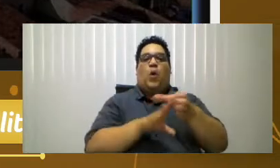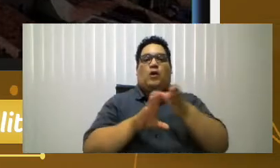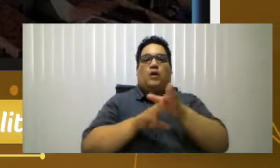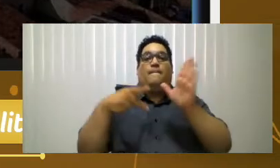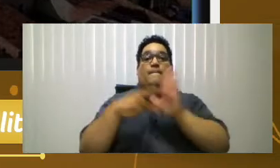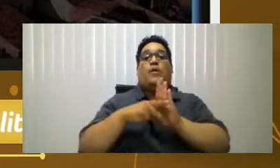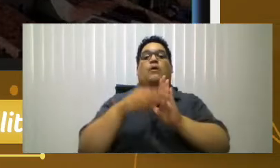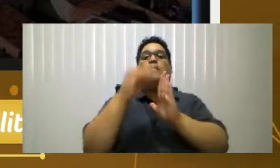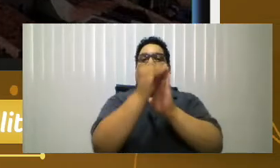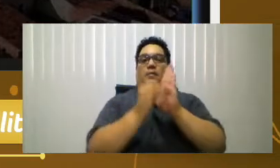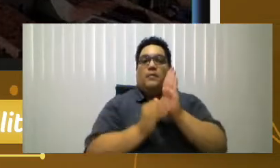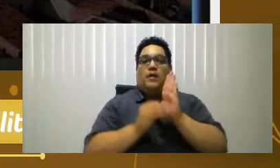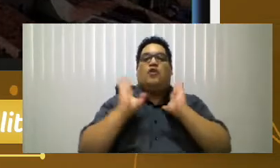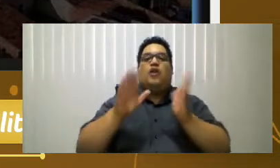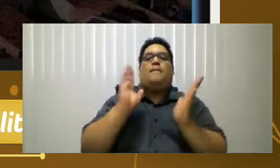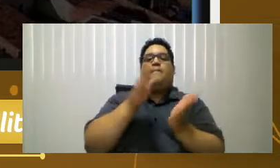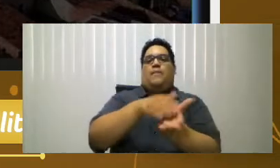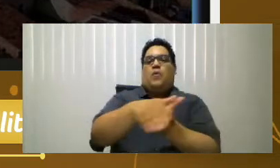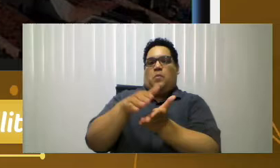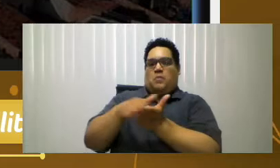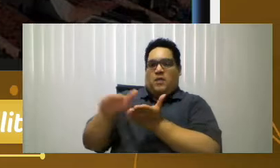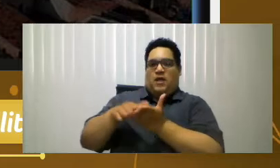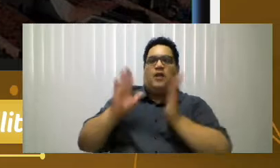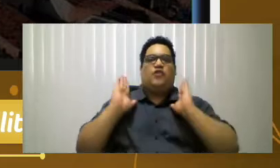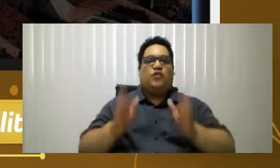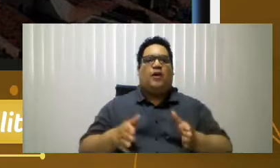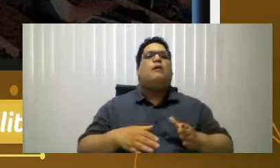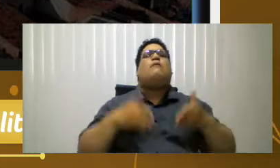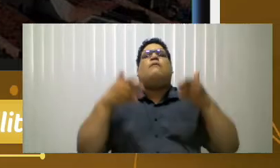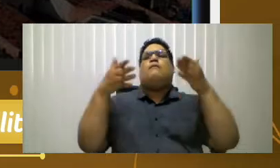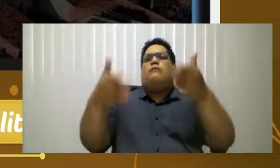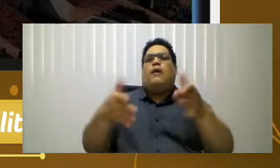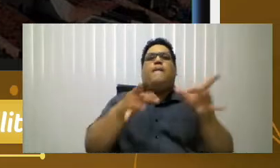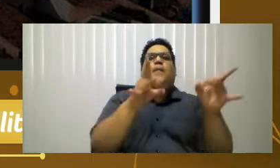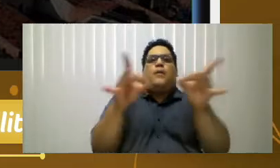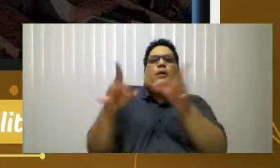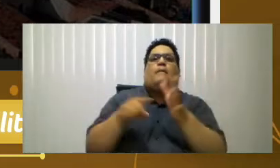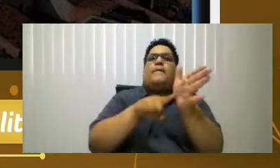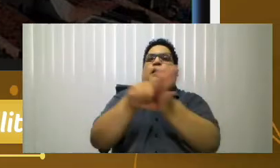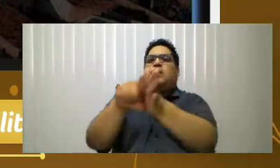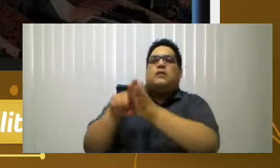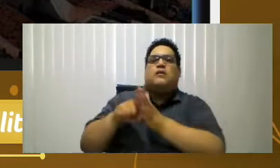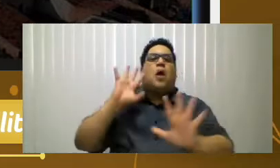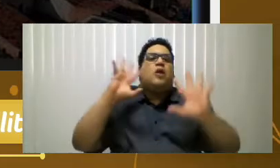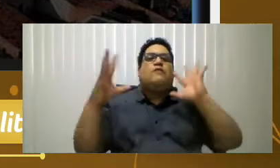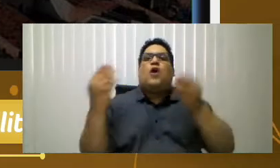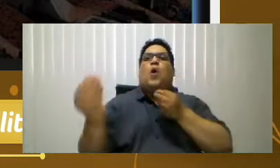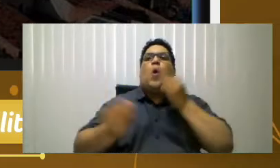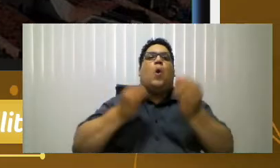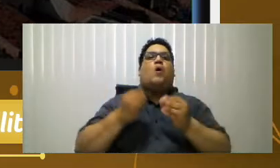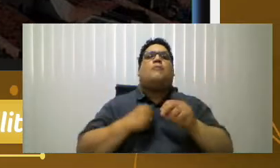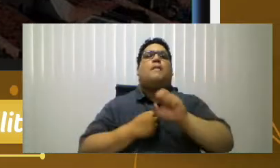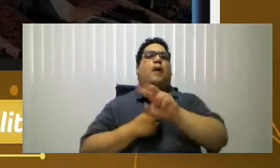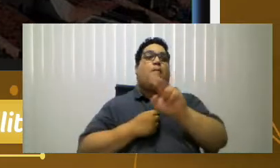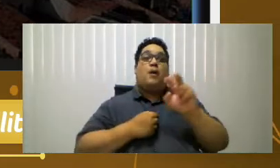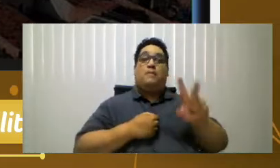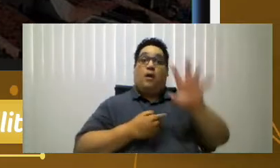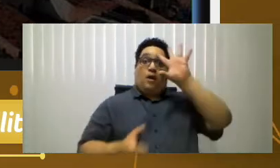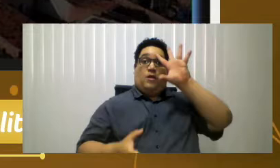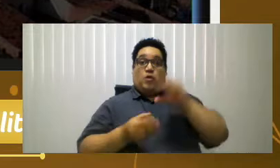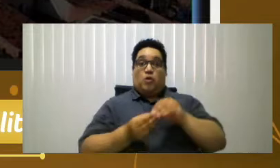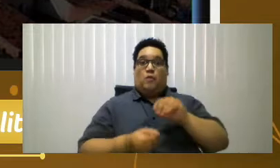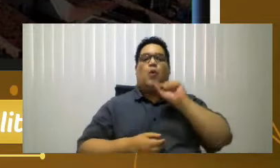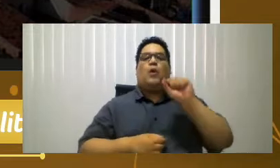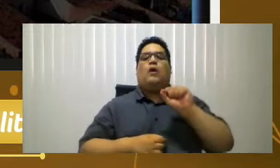normativas publicadas, tá? Fomos ao mercado, prospectamos várias e várias soluções disponíveis e concluímos que